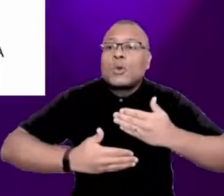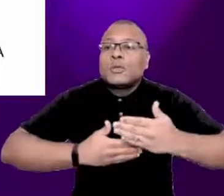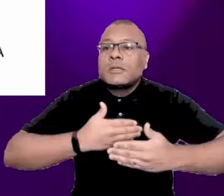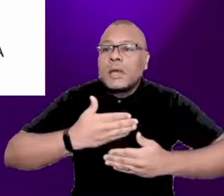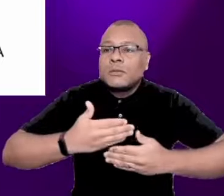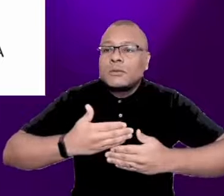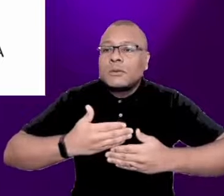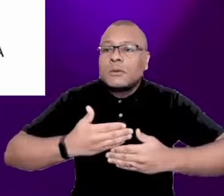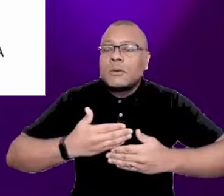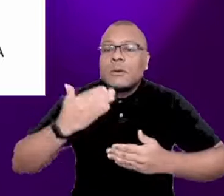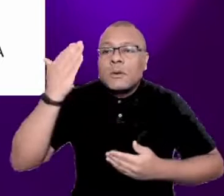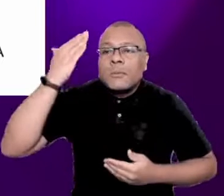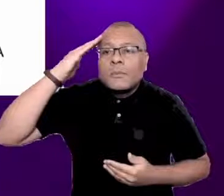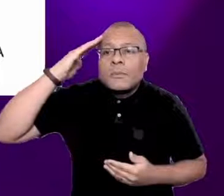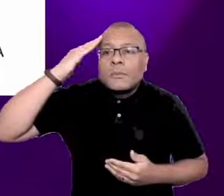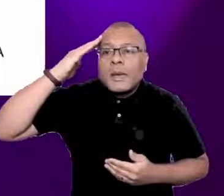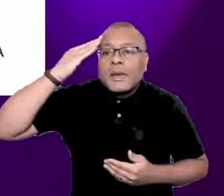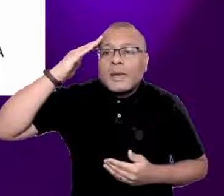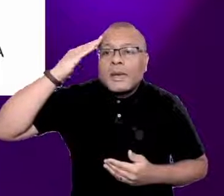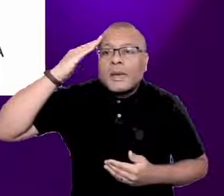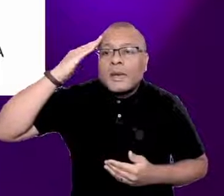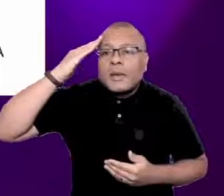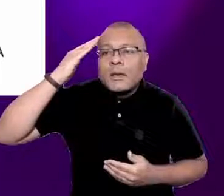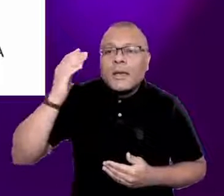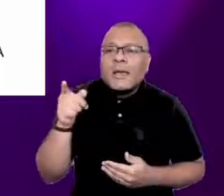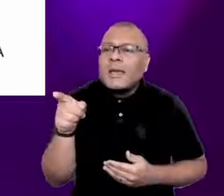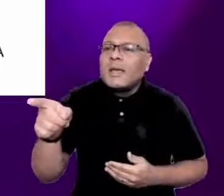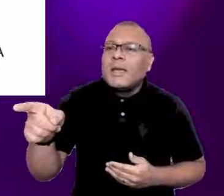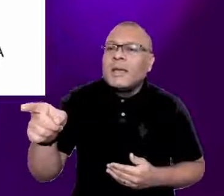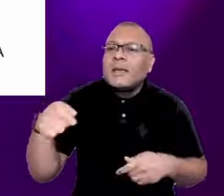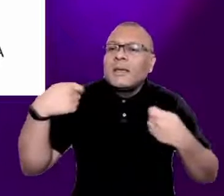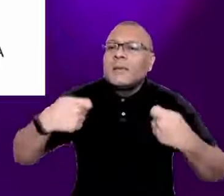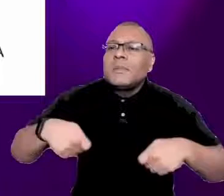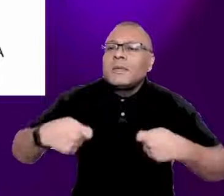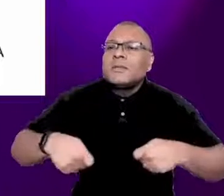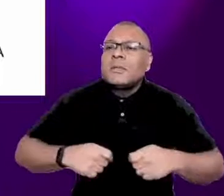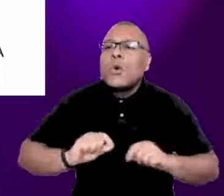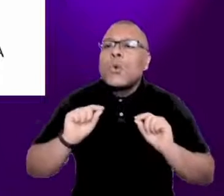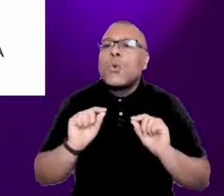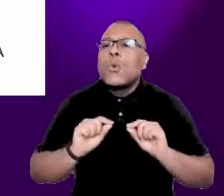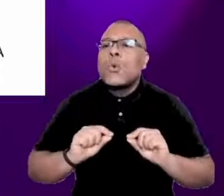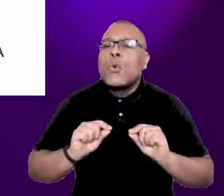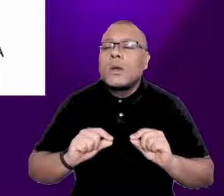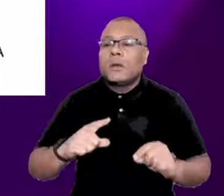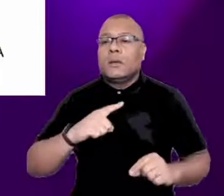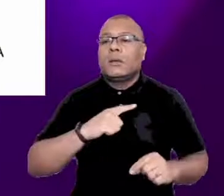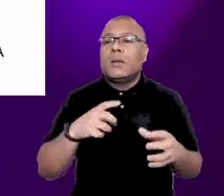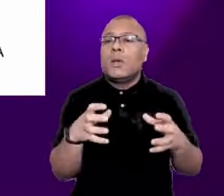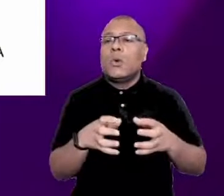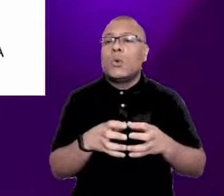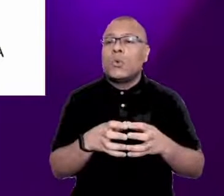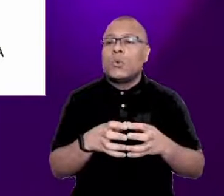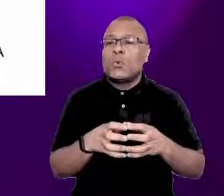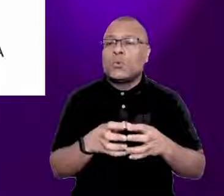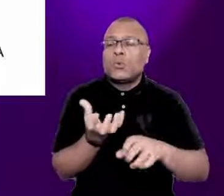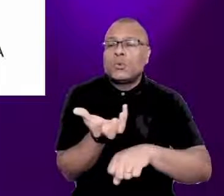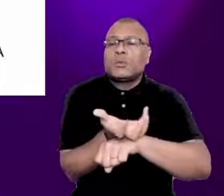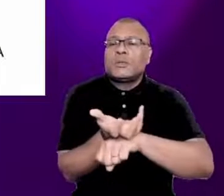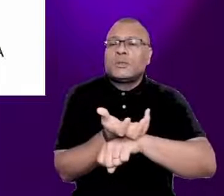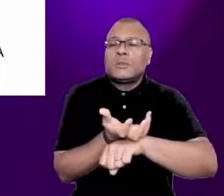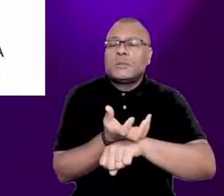entender as necessidades dos pacientes, né? E com isso, ter uma equipe